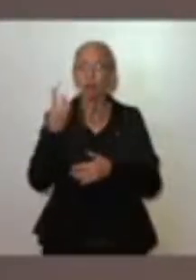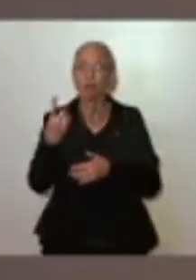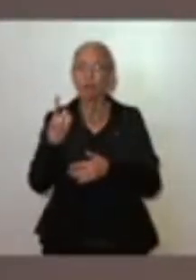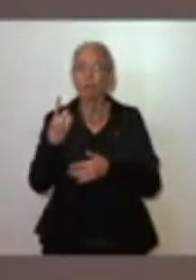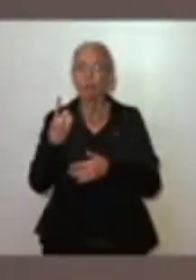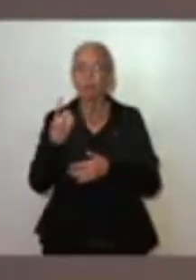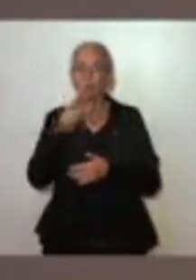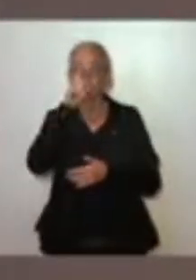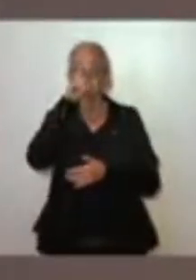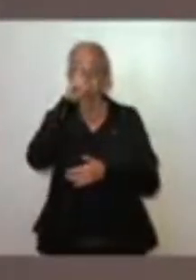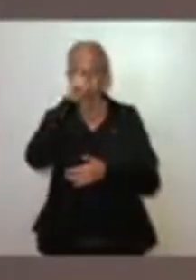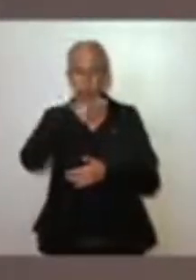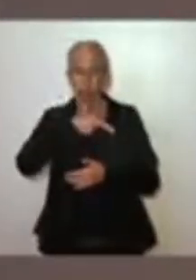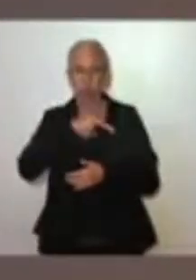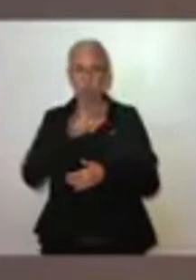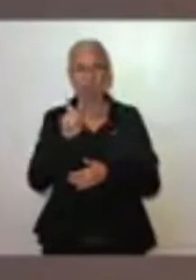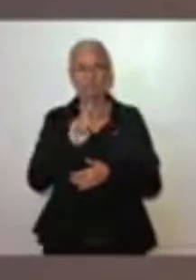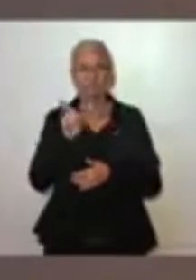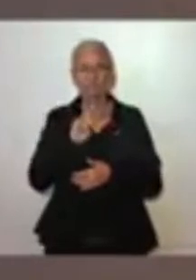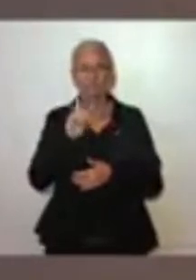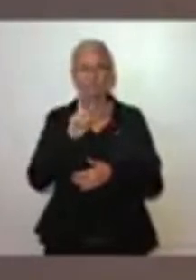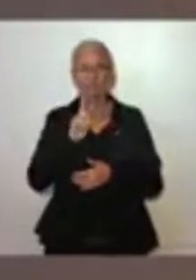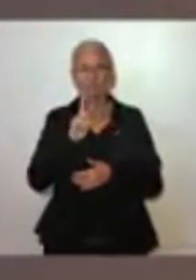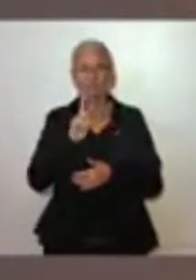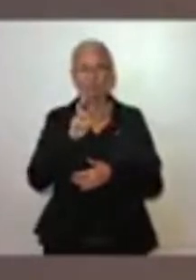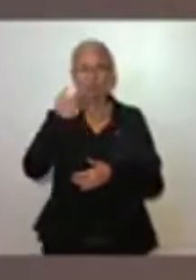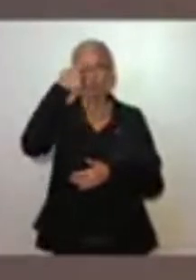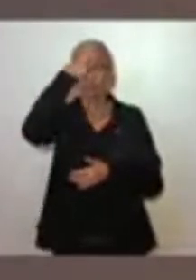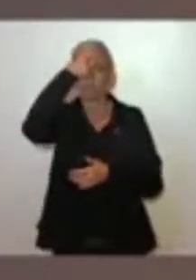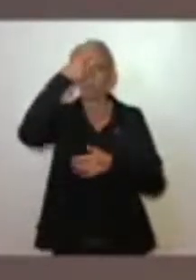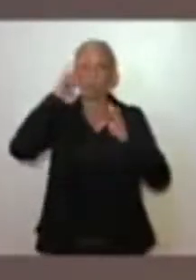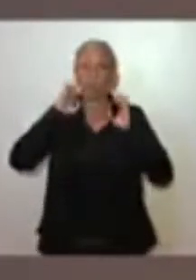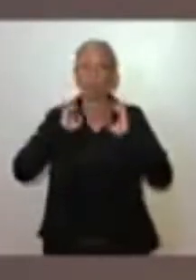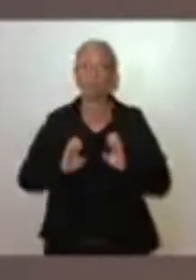são súditos eles são cidadãos